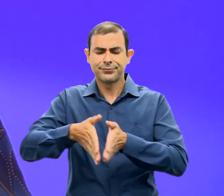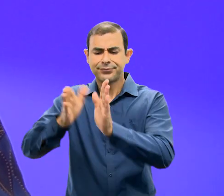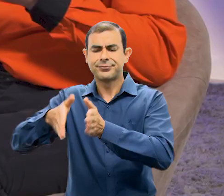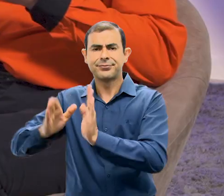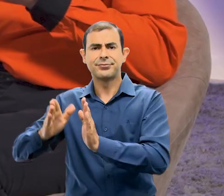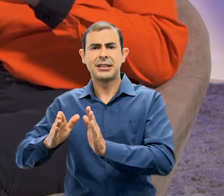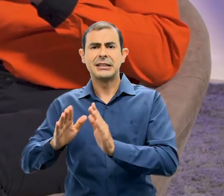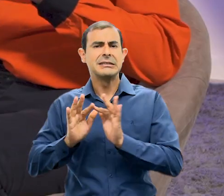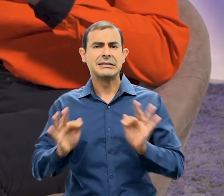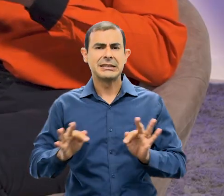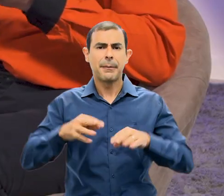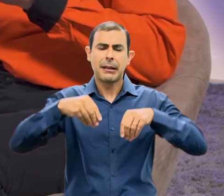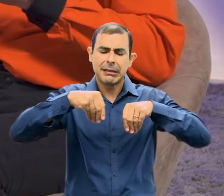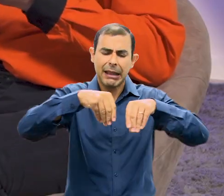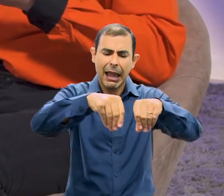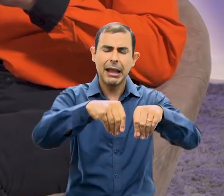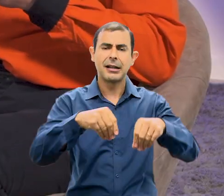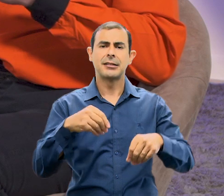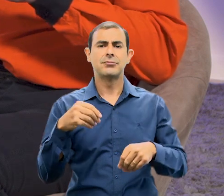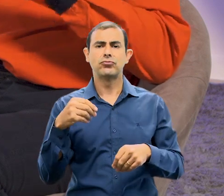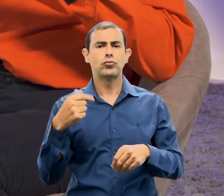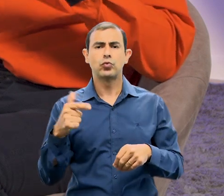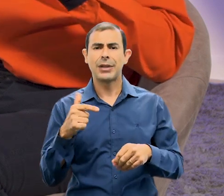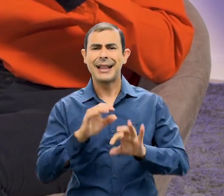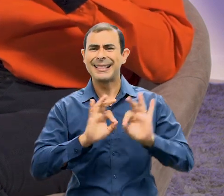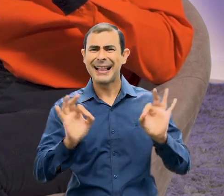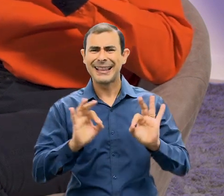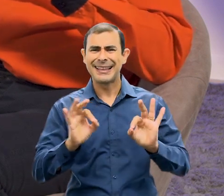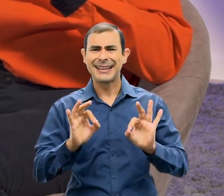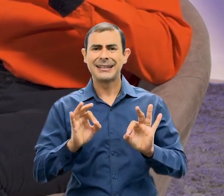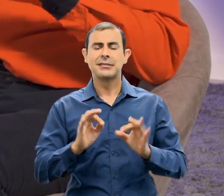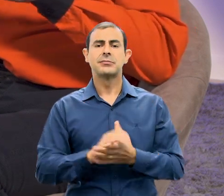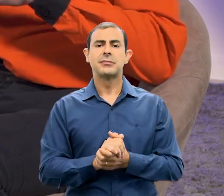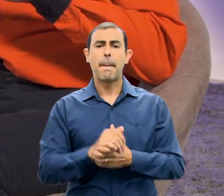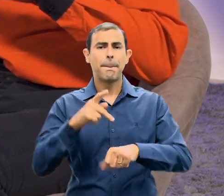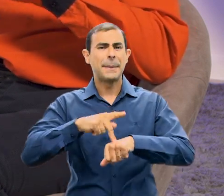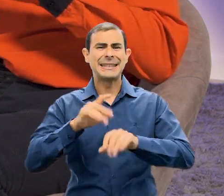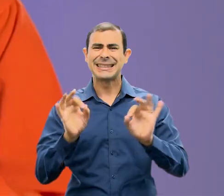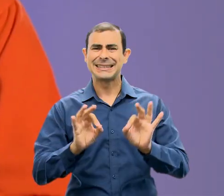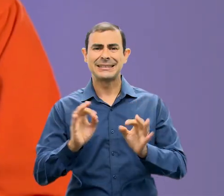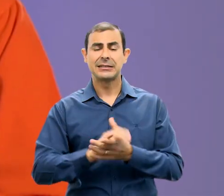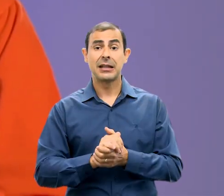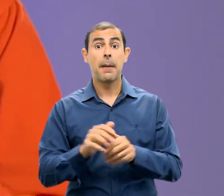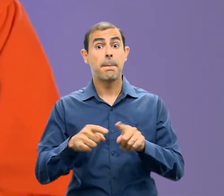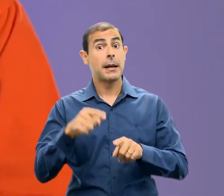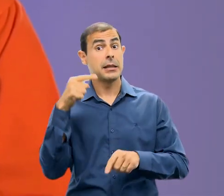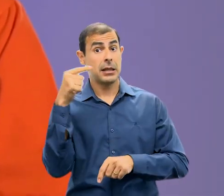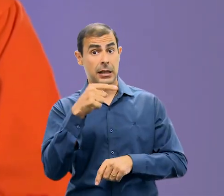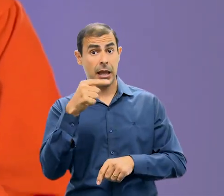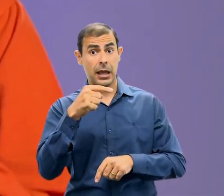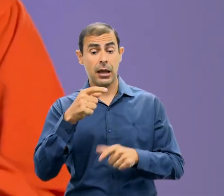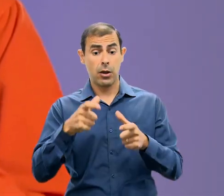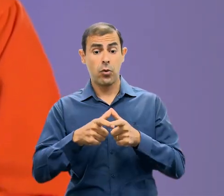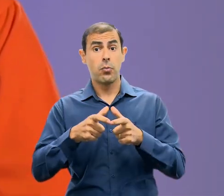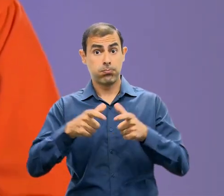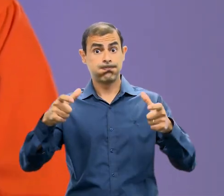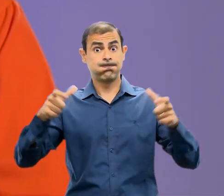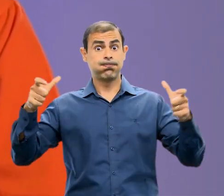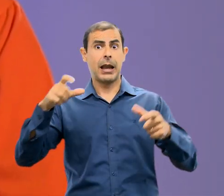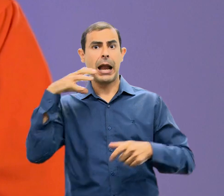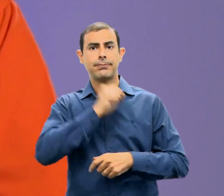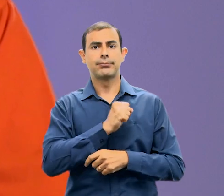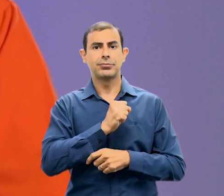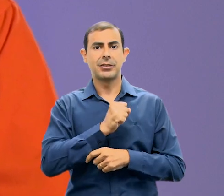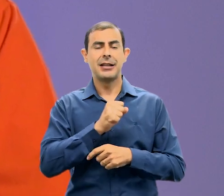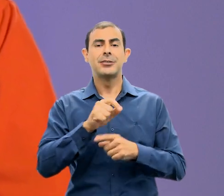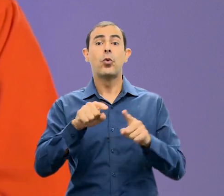uma pavimentação asfáltica, nem de cascalho. E um bairro que cresceu demais. Então, hoje, o problema ambiental está se refletindo de uma maneira